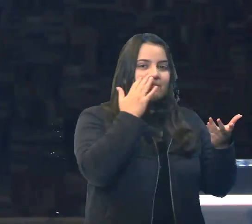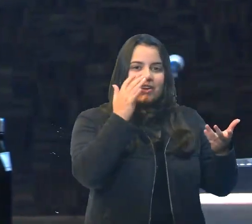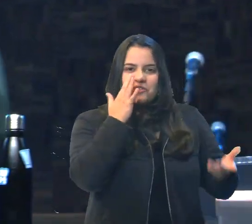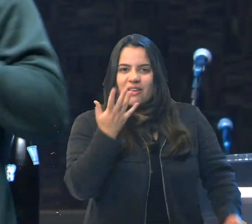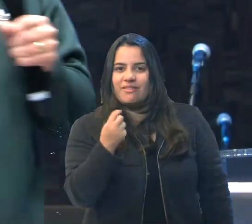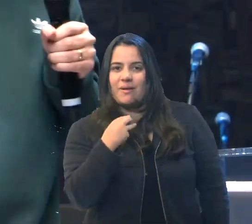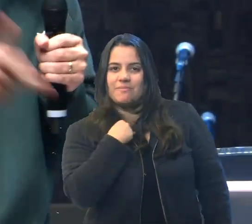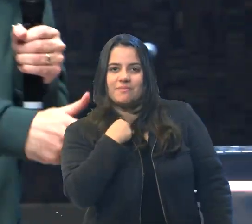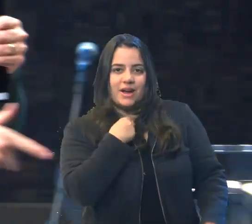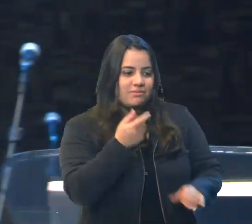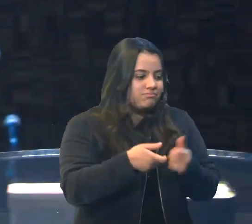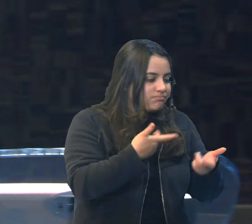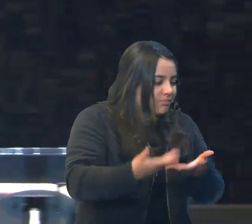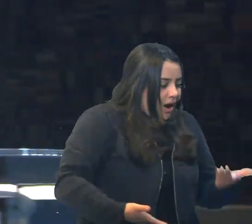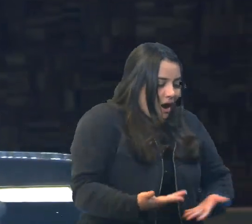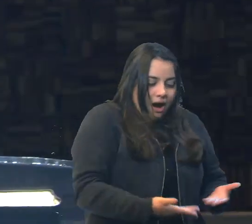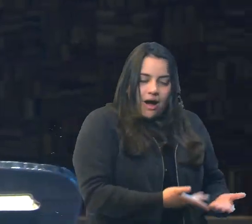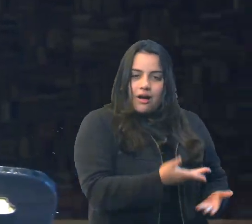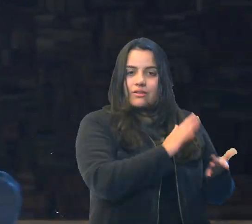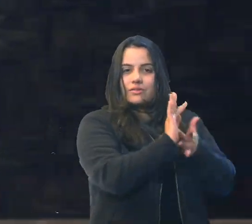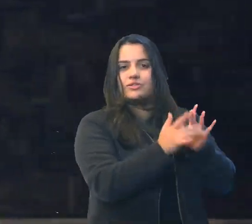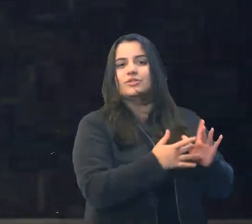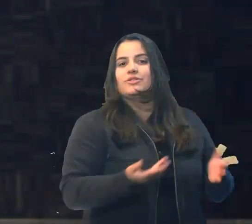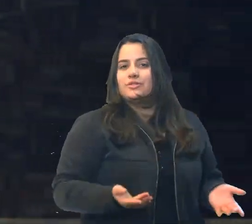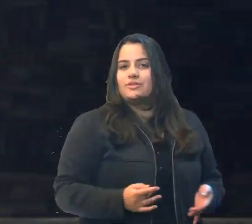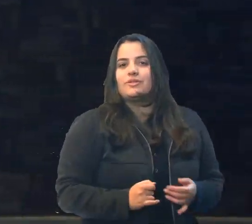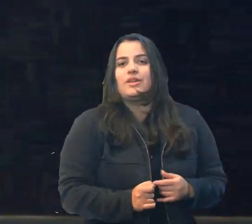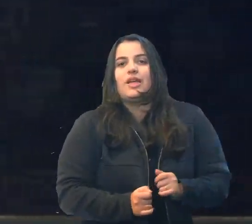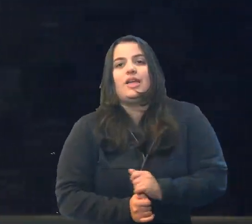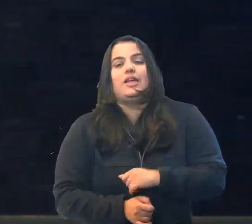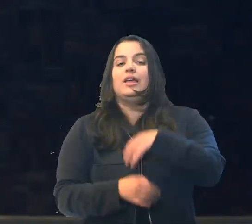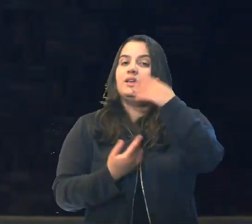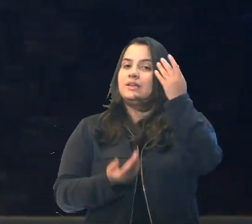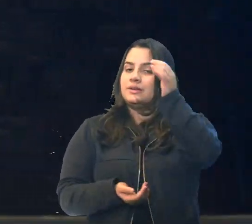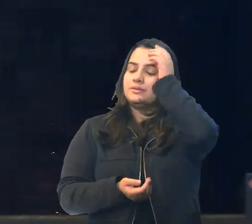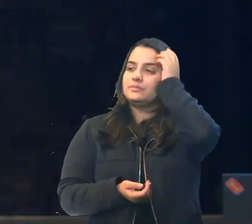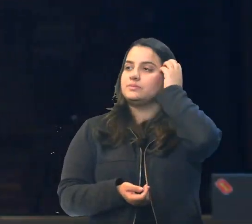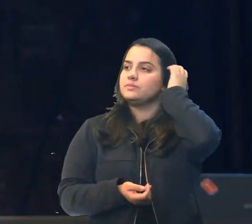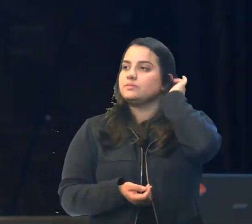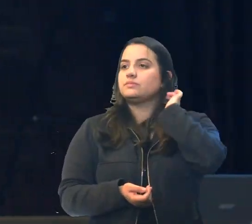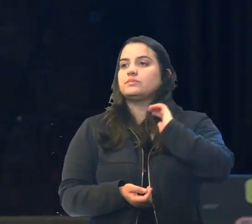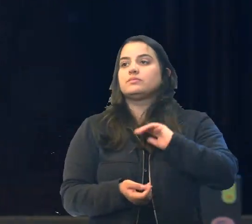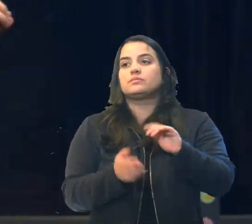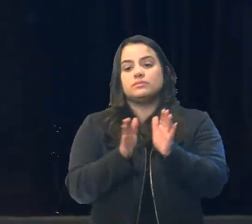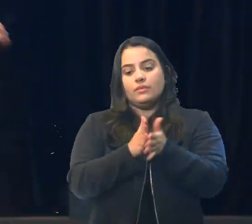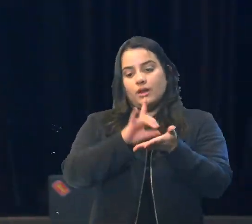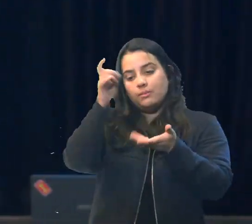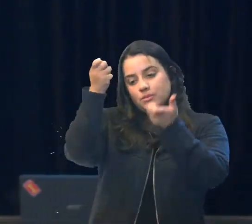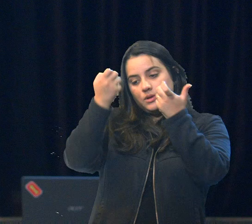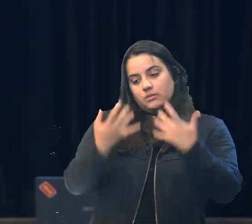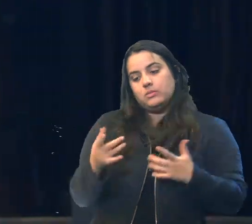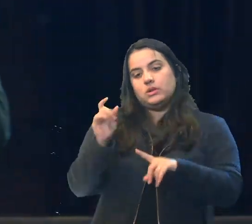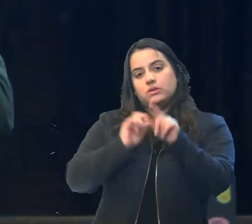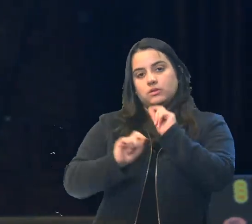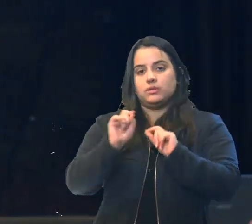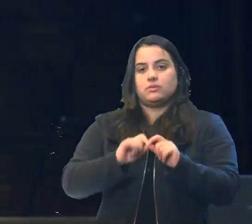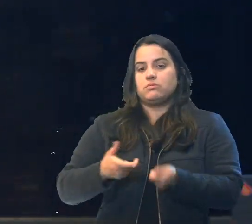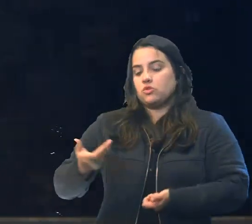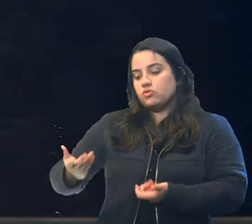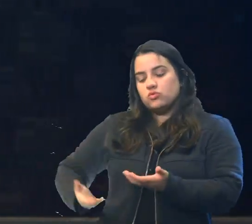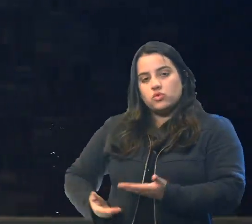Jesus, servindo Jesus, servindo Jesus. E a Bíblia diz que o serviço e